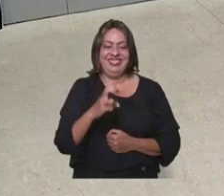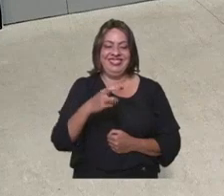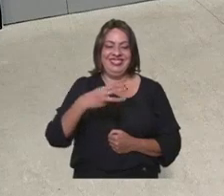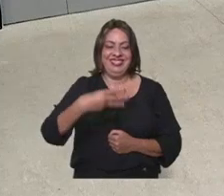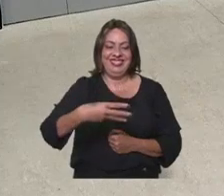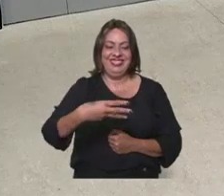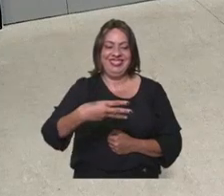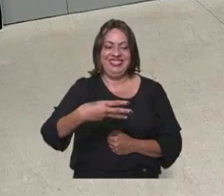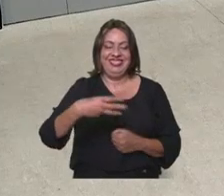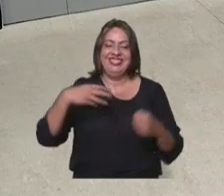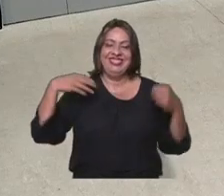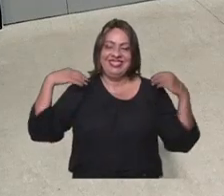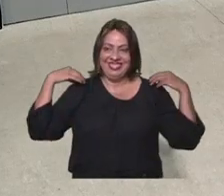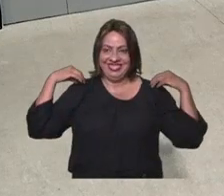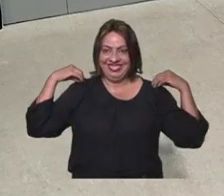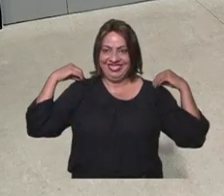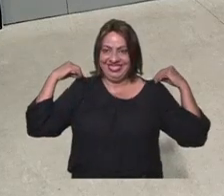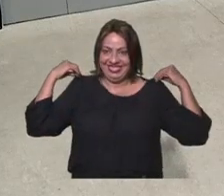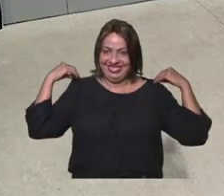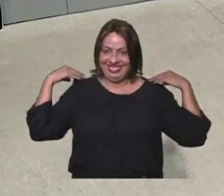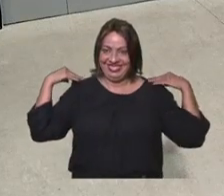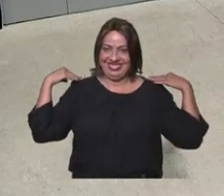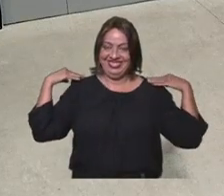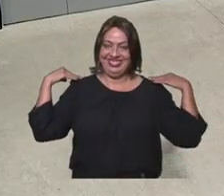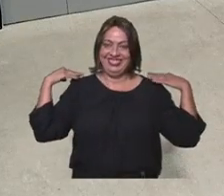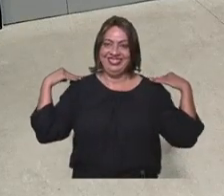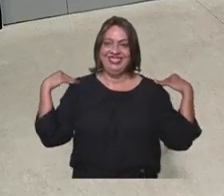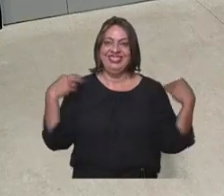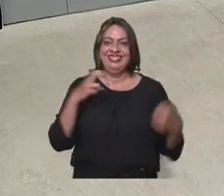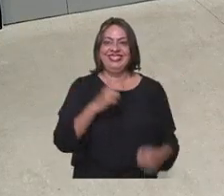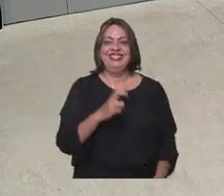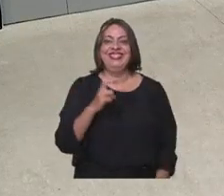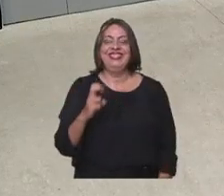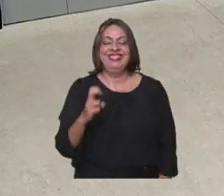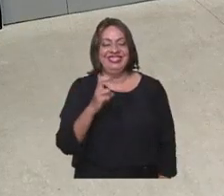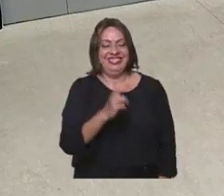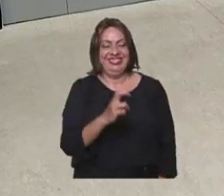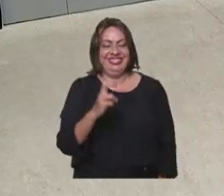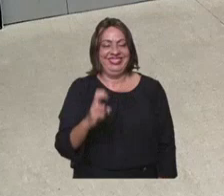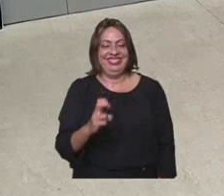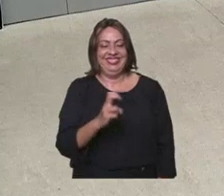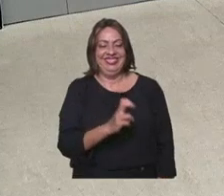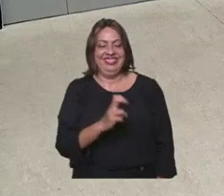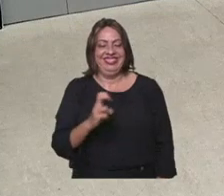53. Marque aí 53. Marcou 55.